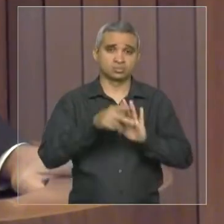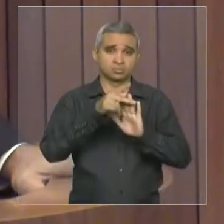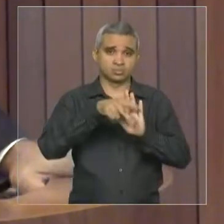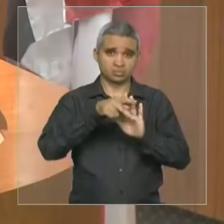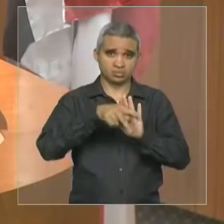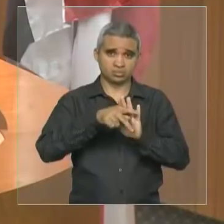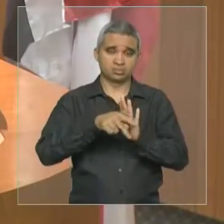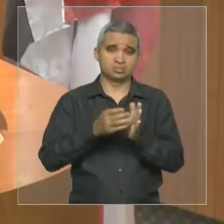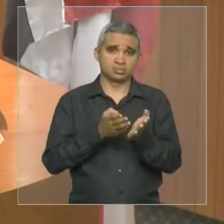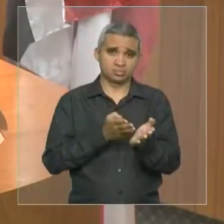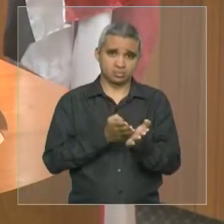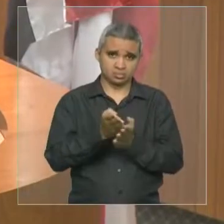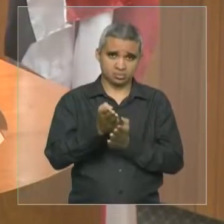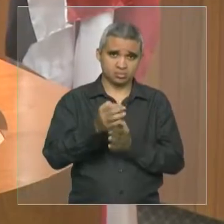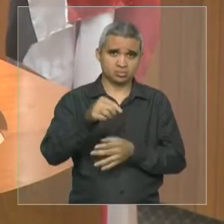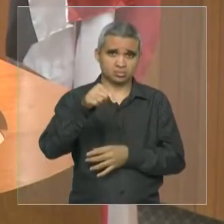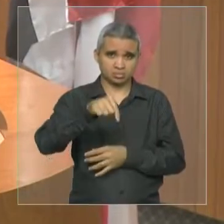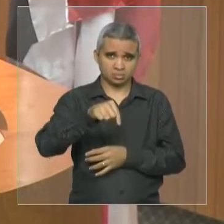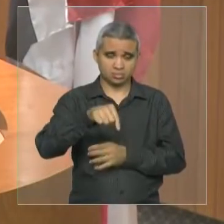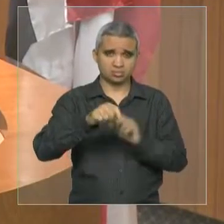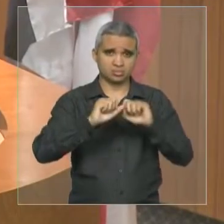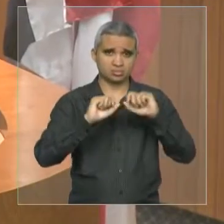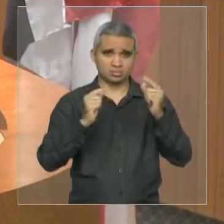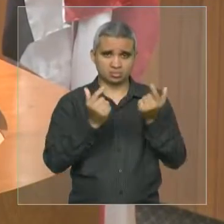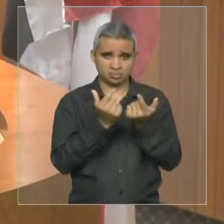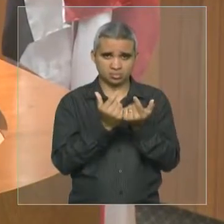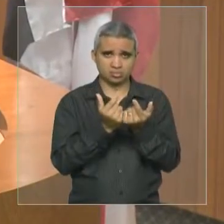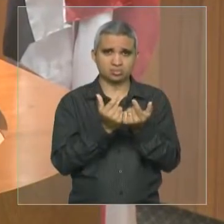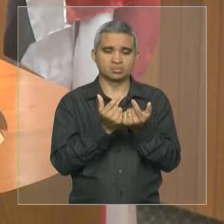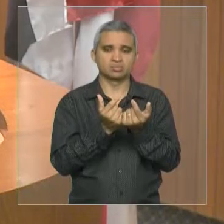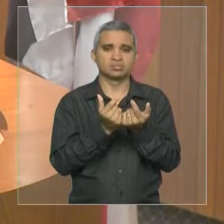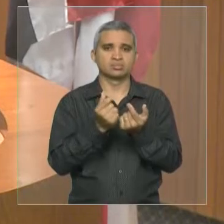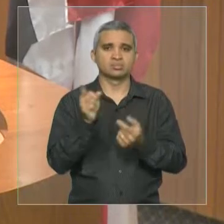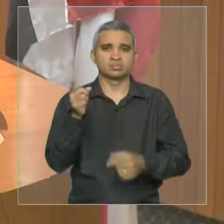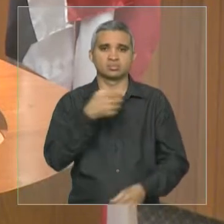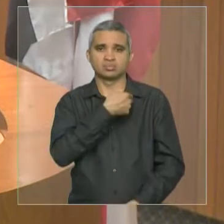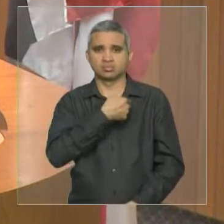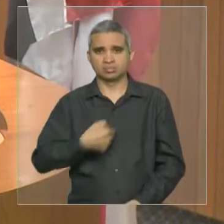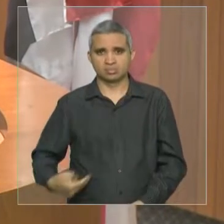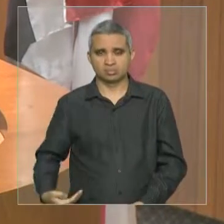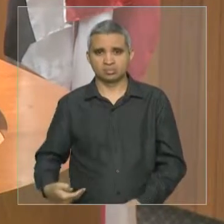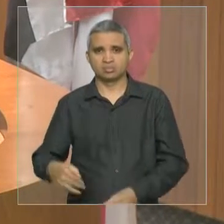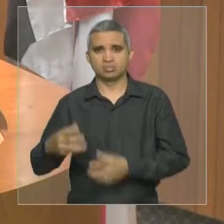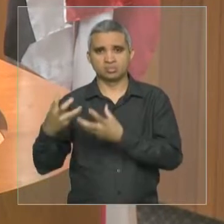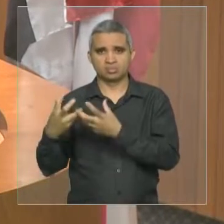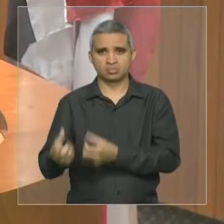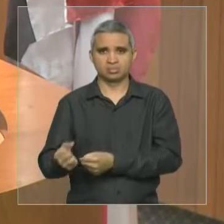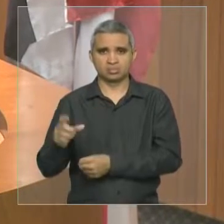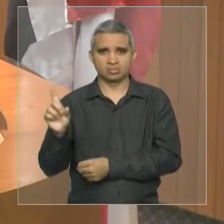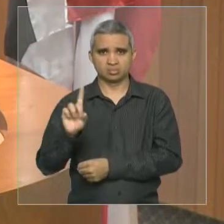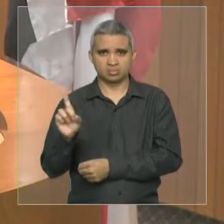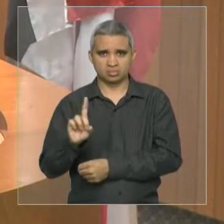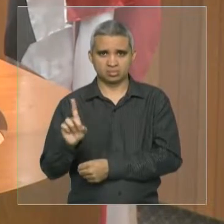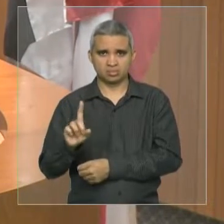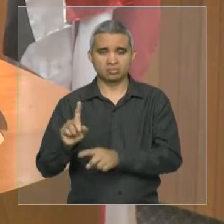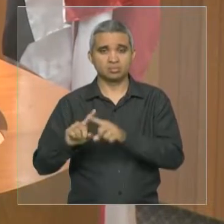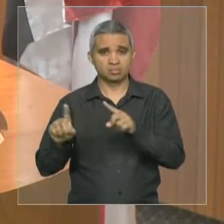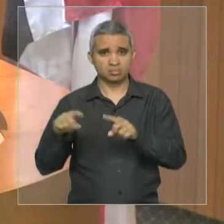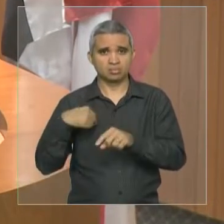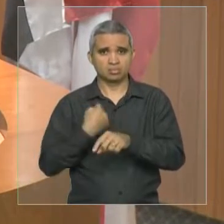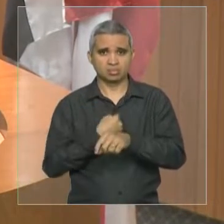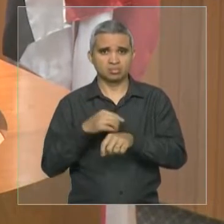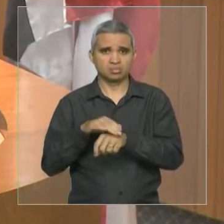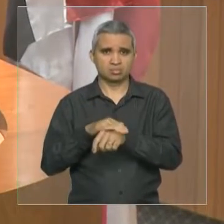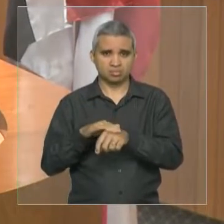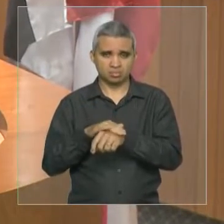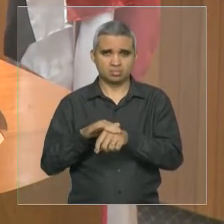casa, houve um veto por parte do governador, mas já tivemos conversas com setores do governo,